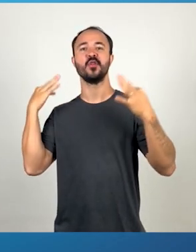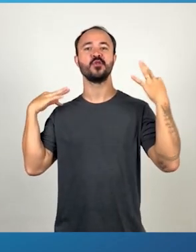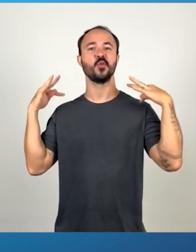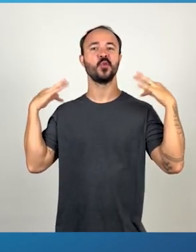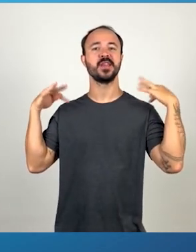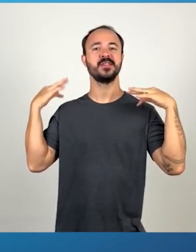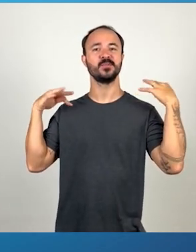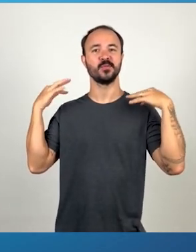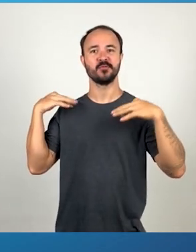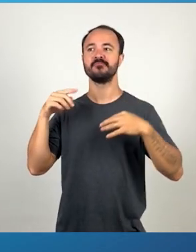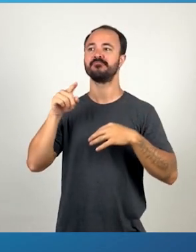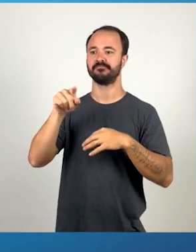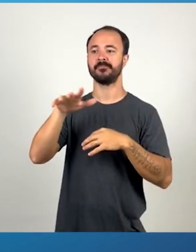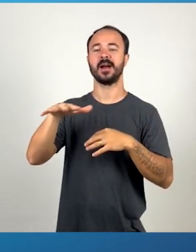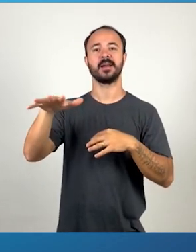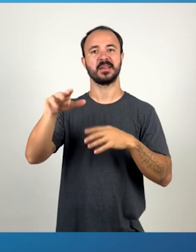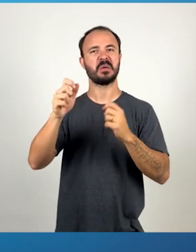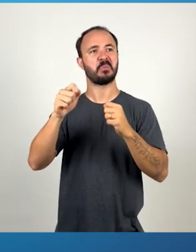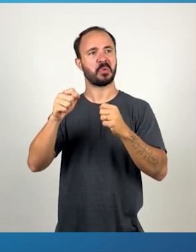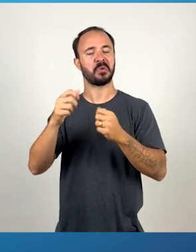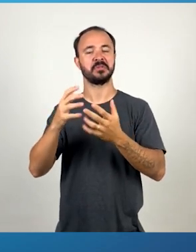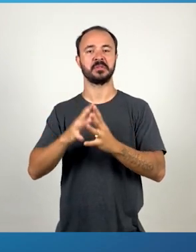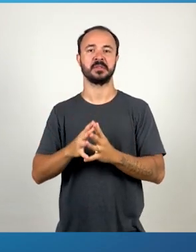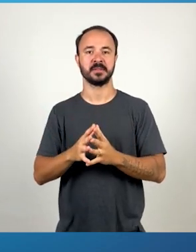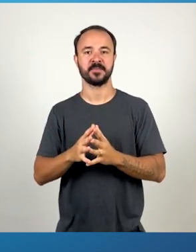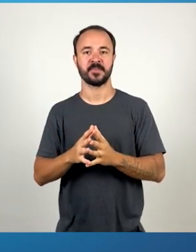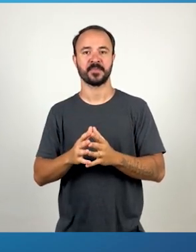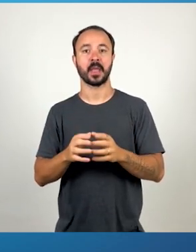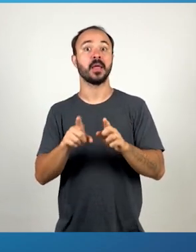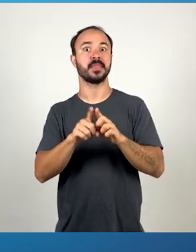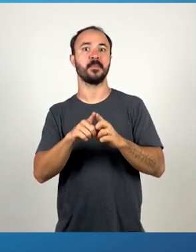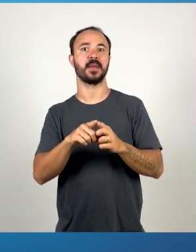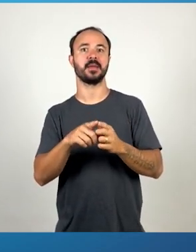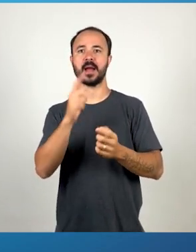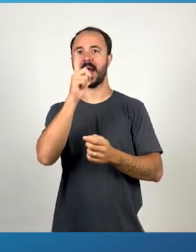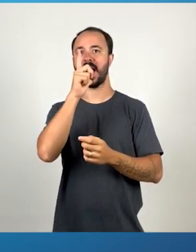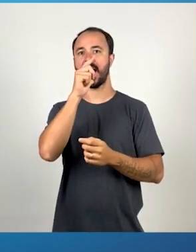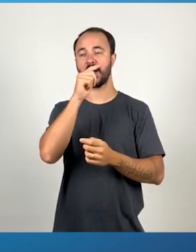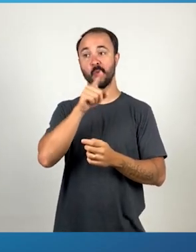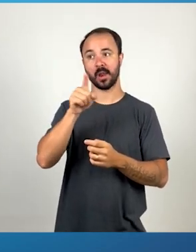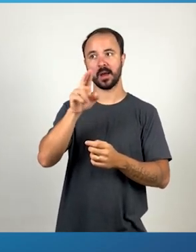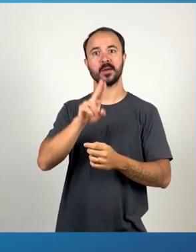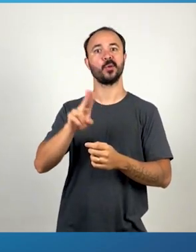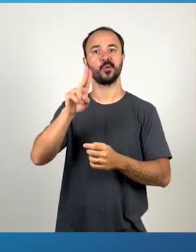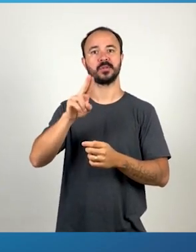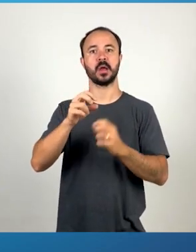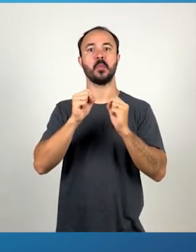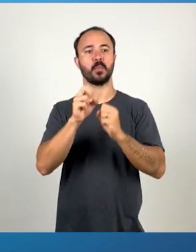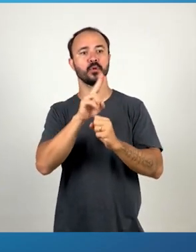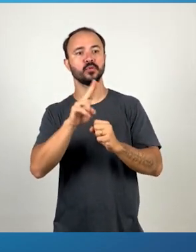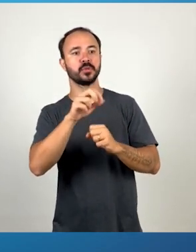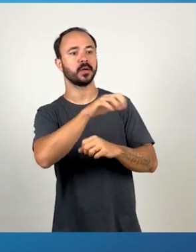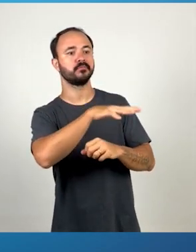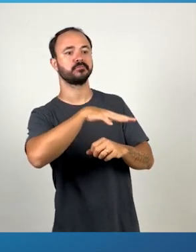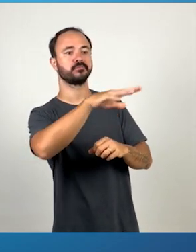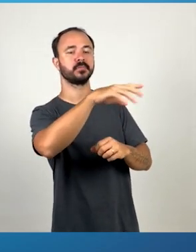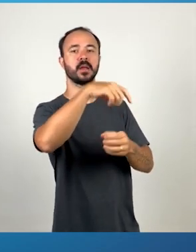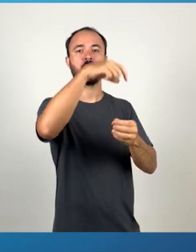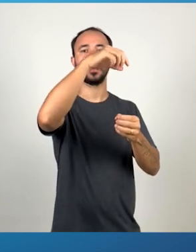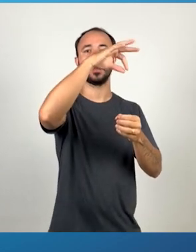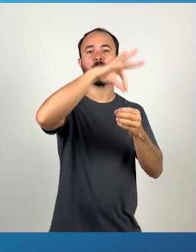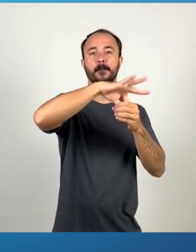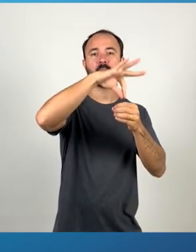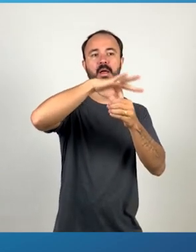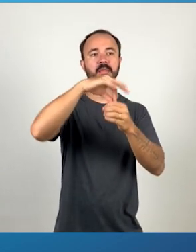encontram. A água represada pode ainda ser utilizada em plantações que estão localizadas próximas a essas usinas.